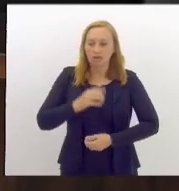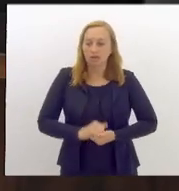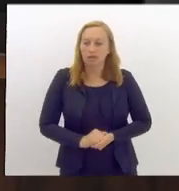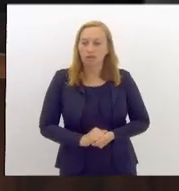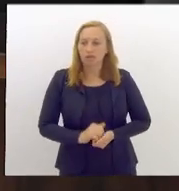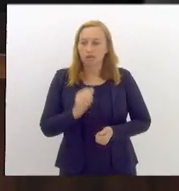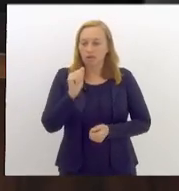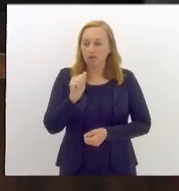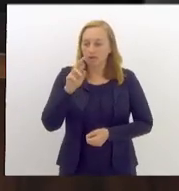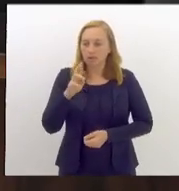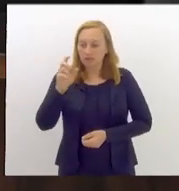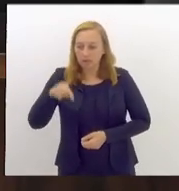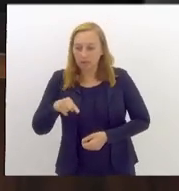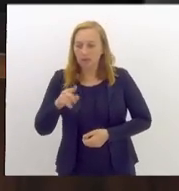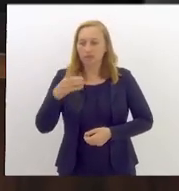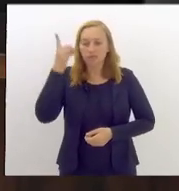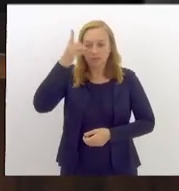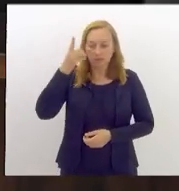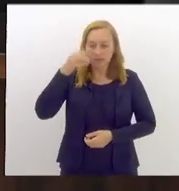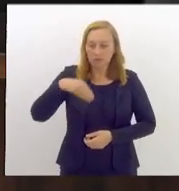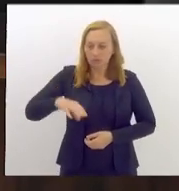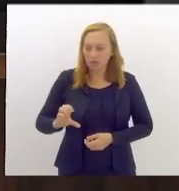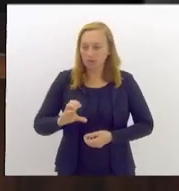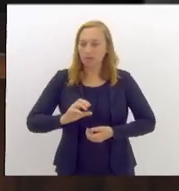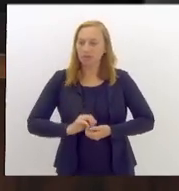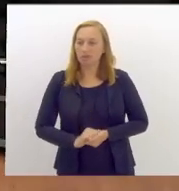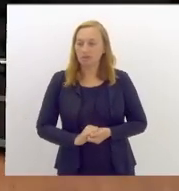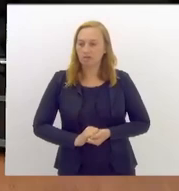André Corrêa deputado Carlos